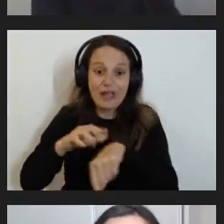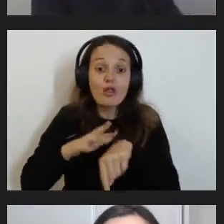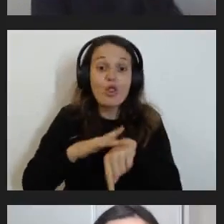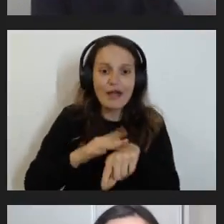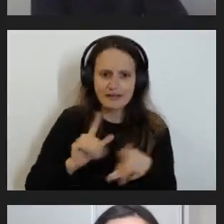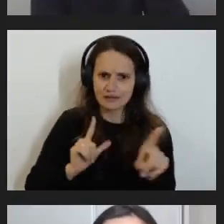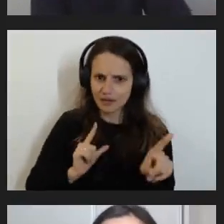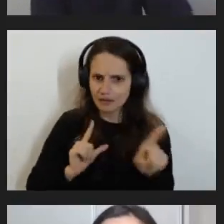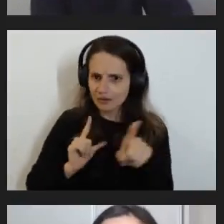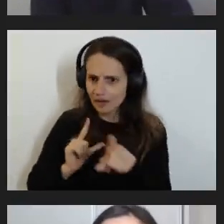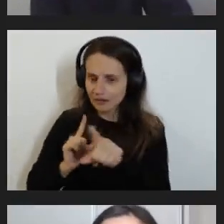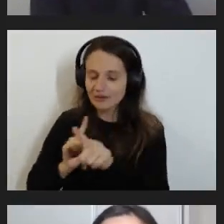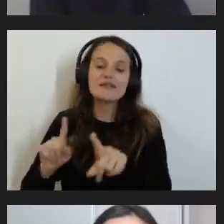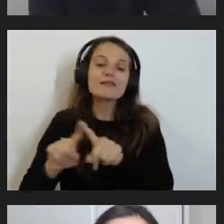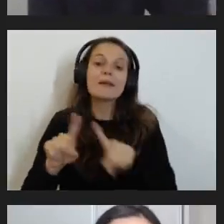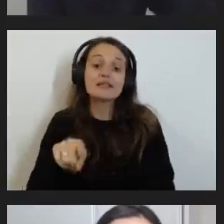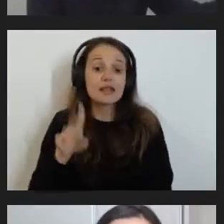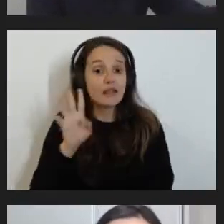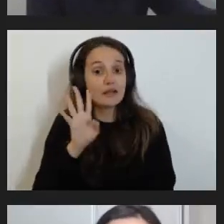muito legal, porque, de fato,